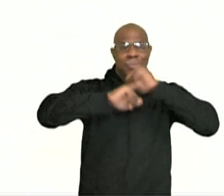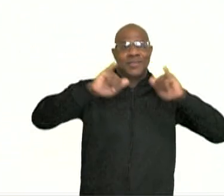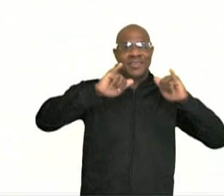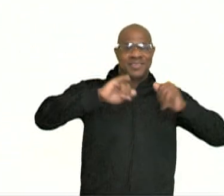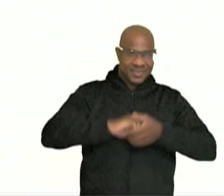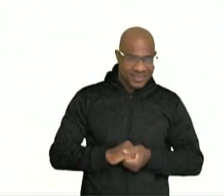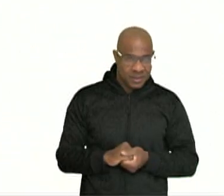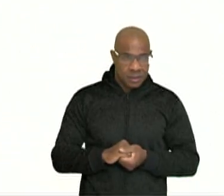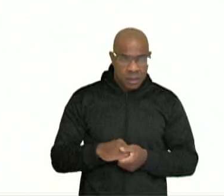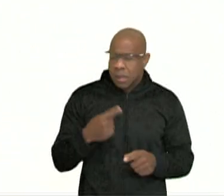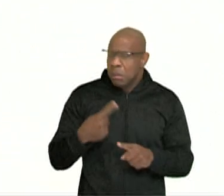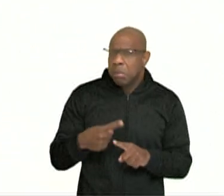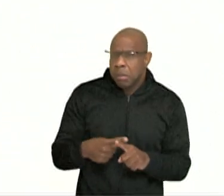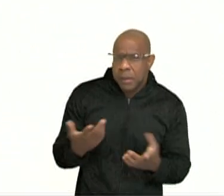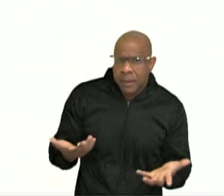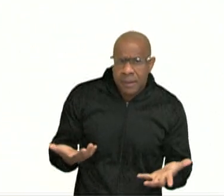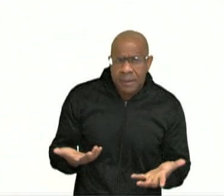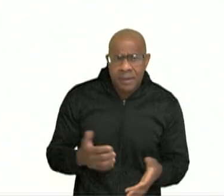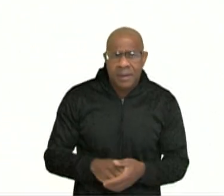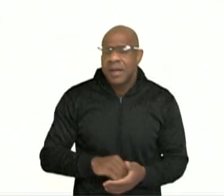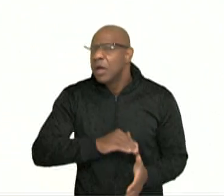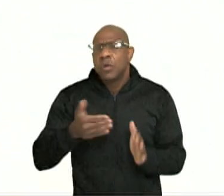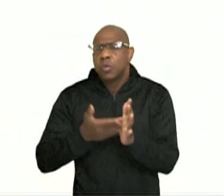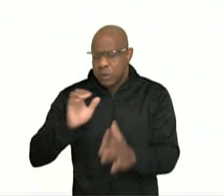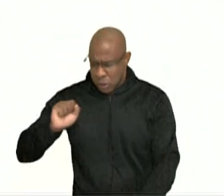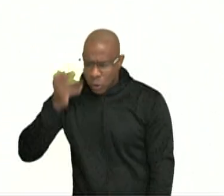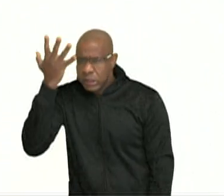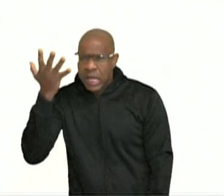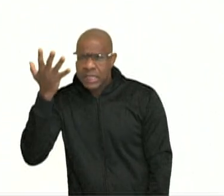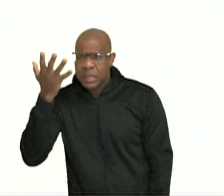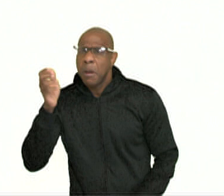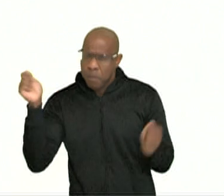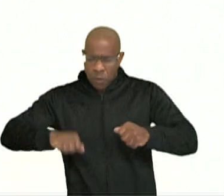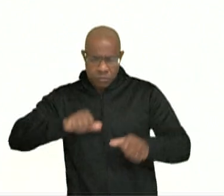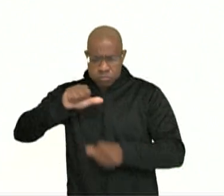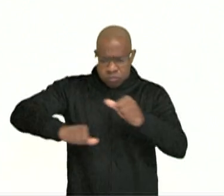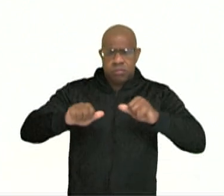que isso, professor? Tudo que acontece pode virar notícia?